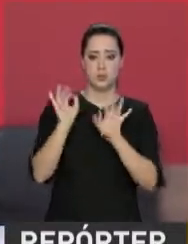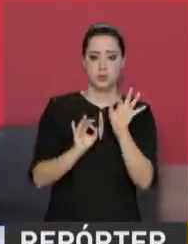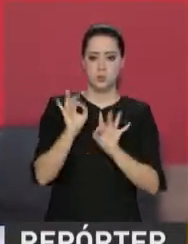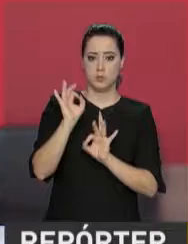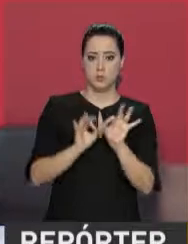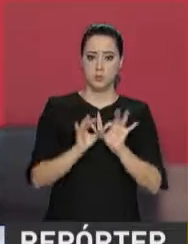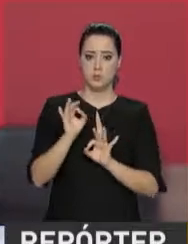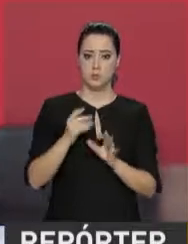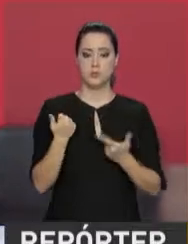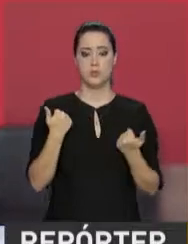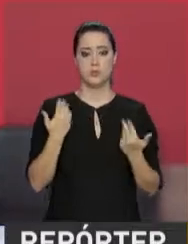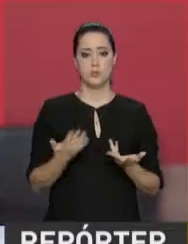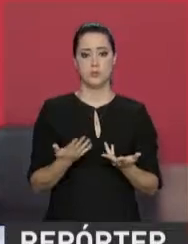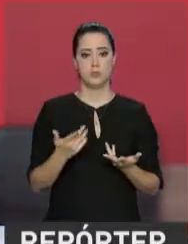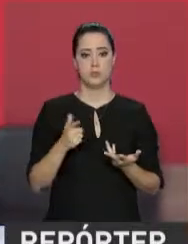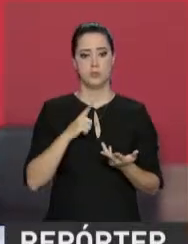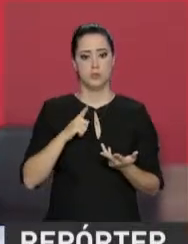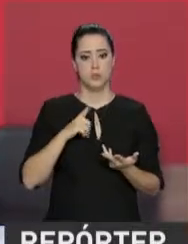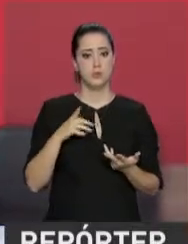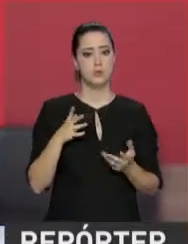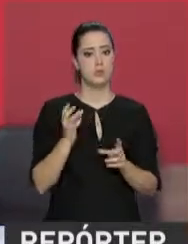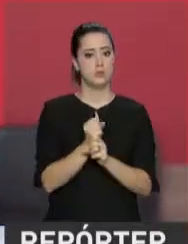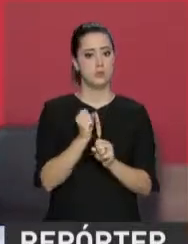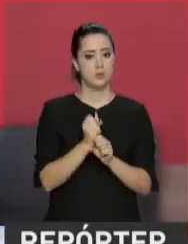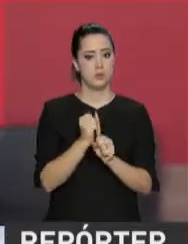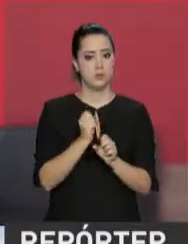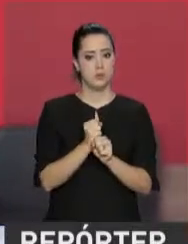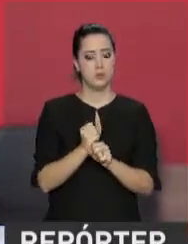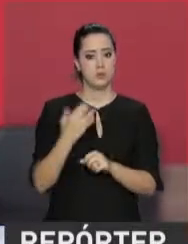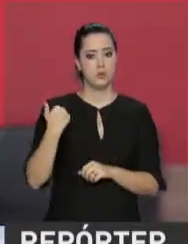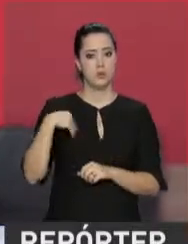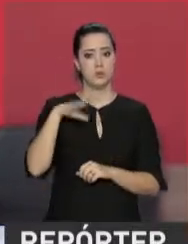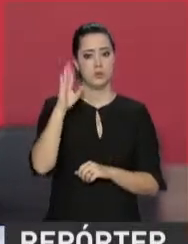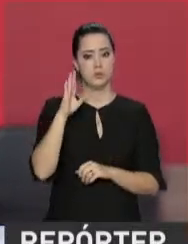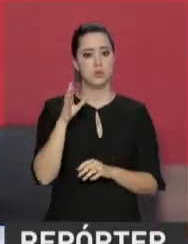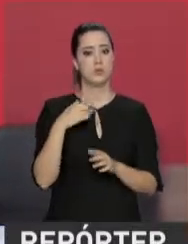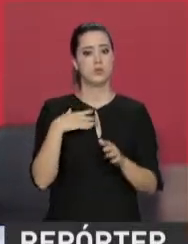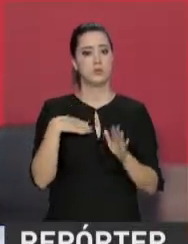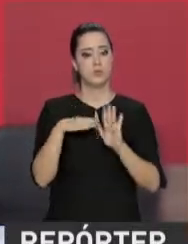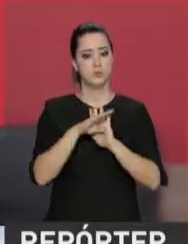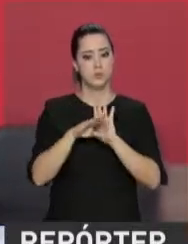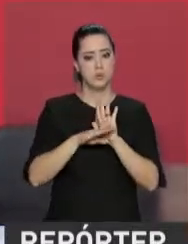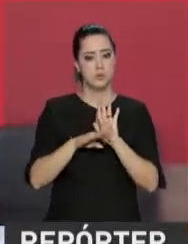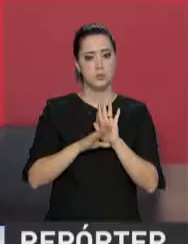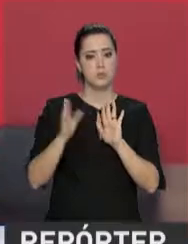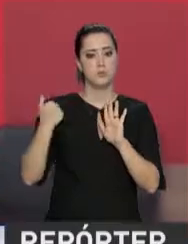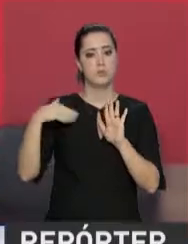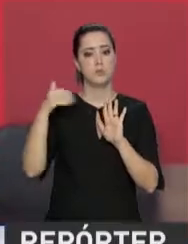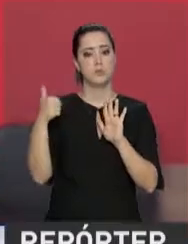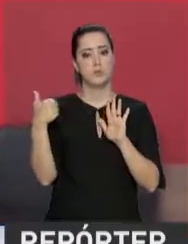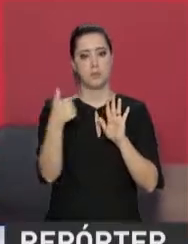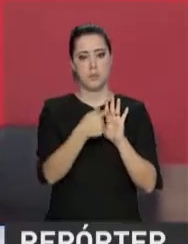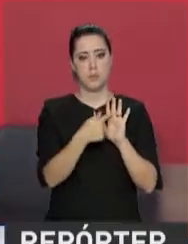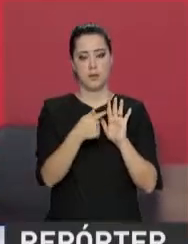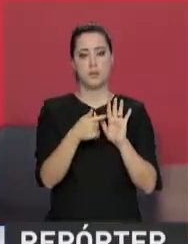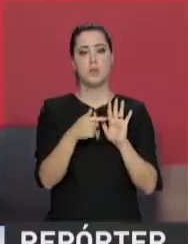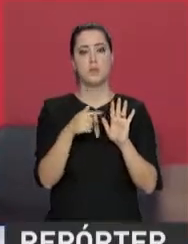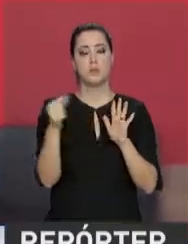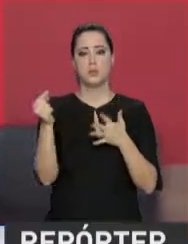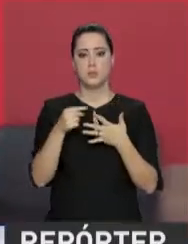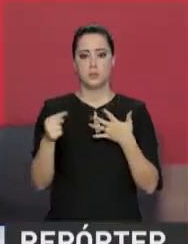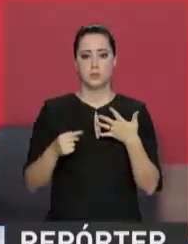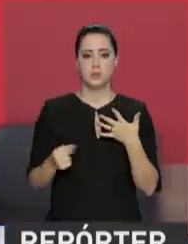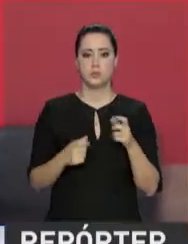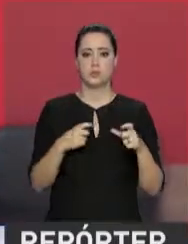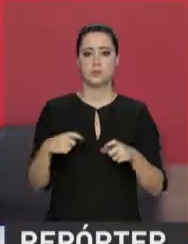aí a gente quer fechar o ano com além da nossa matriz mais 17 pontos não 17 filiais